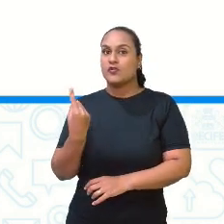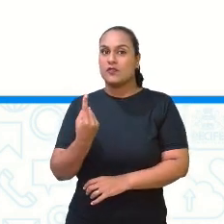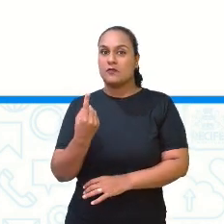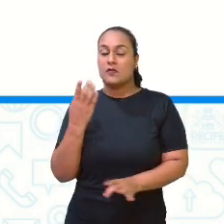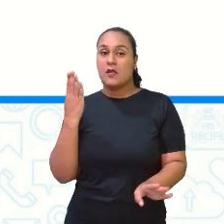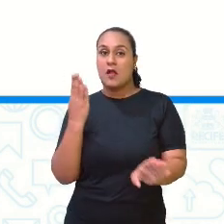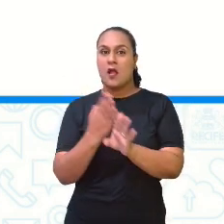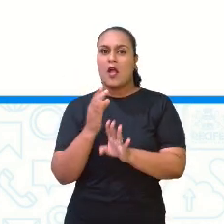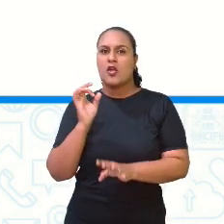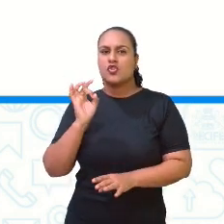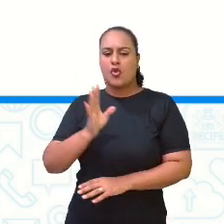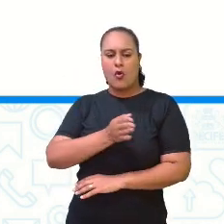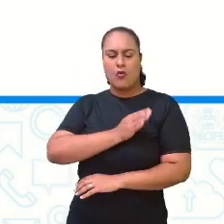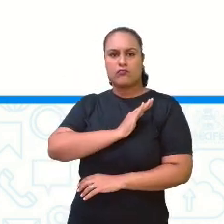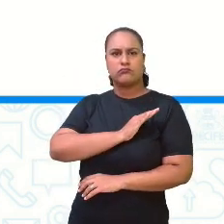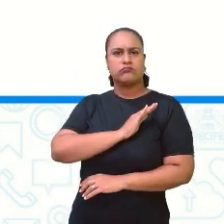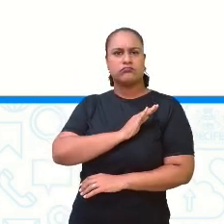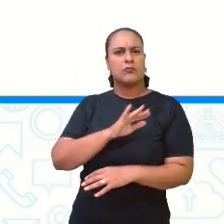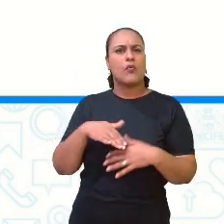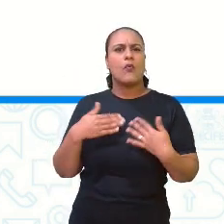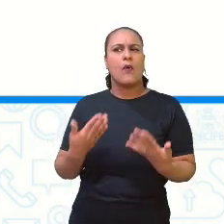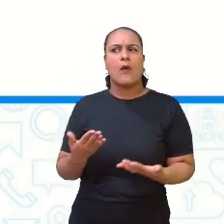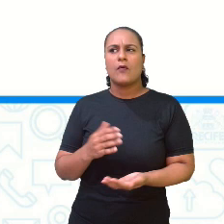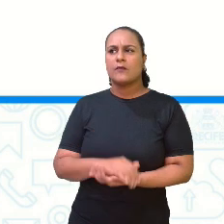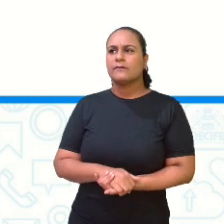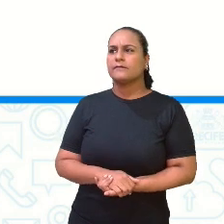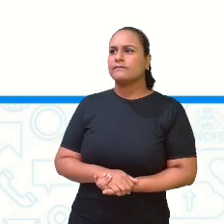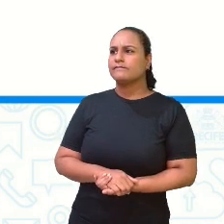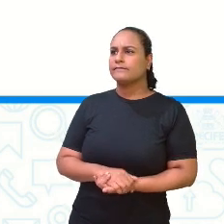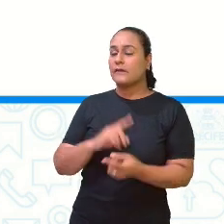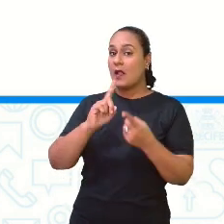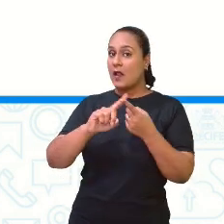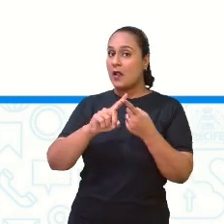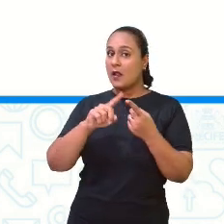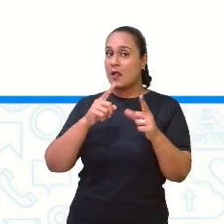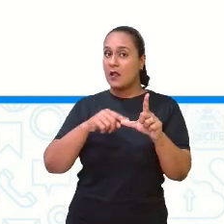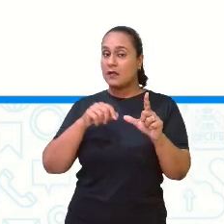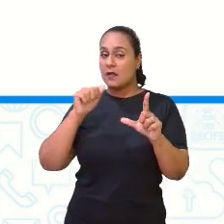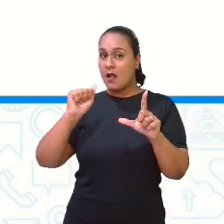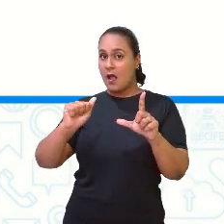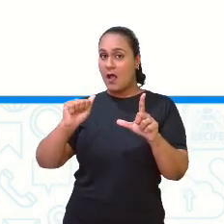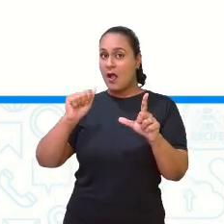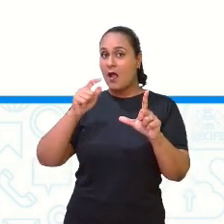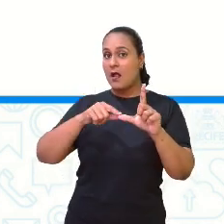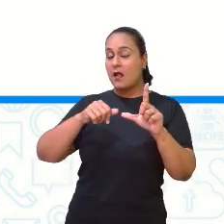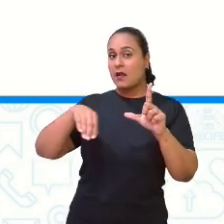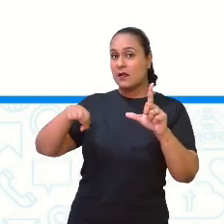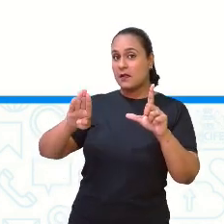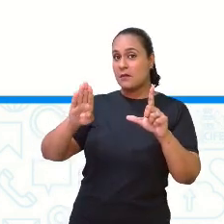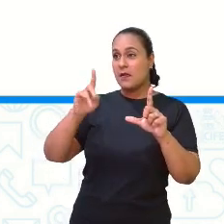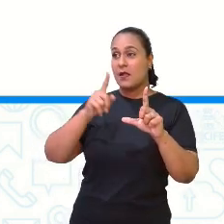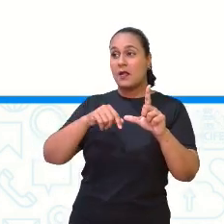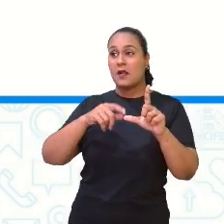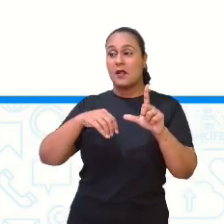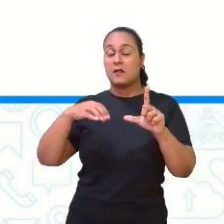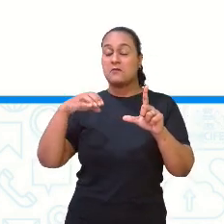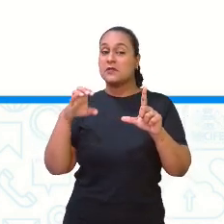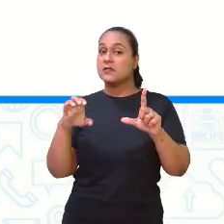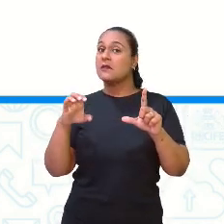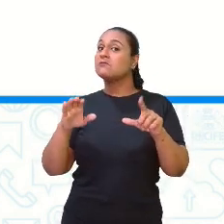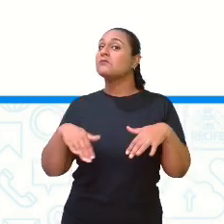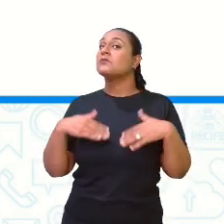encontrado somente no coração? Músculo liso, músculo estriado cardíaco e músculo